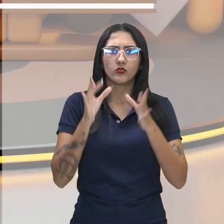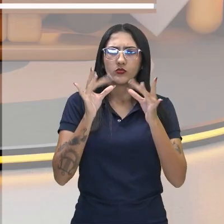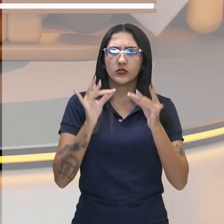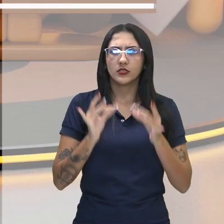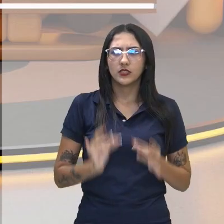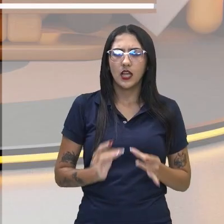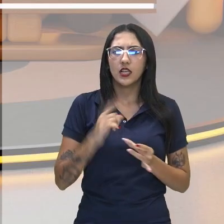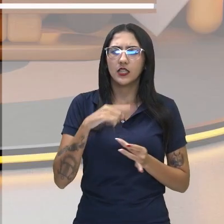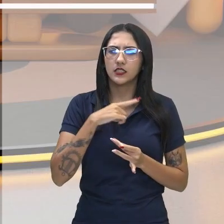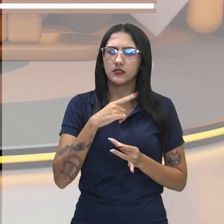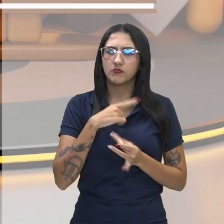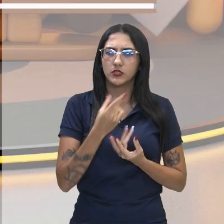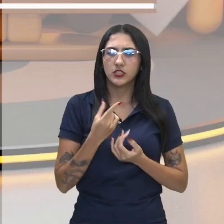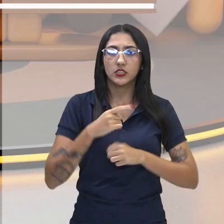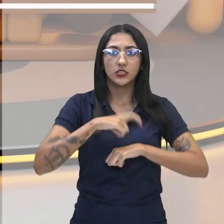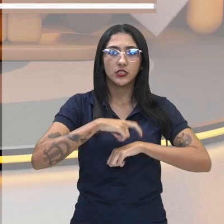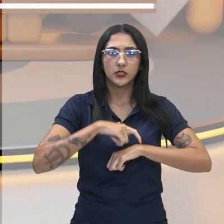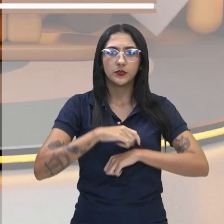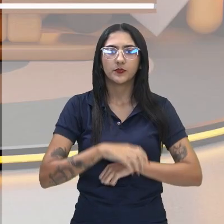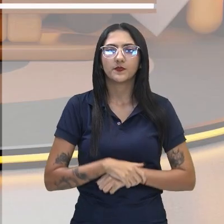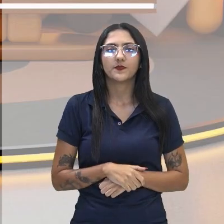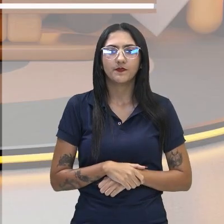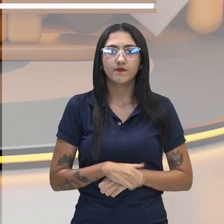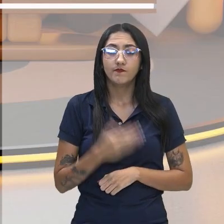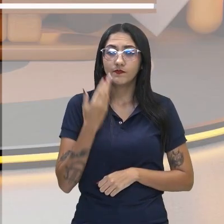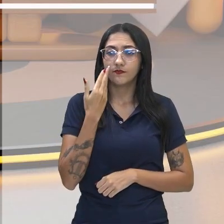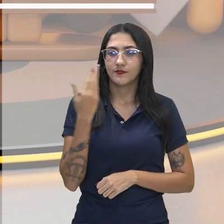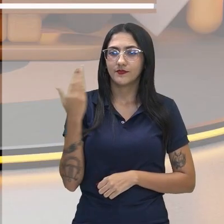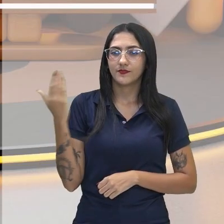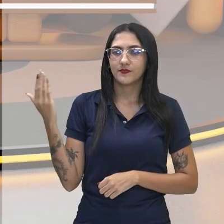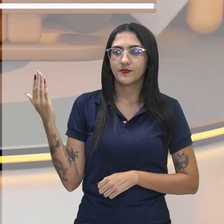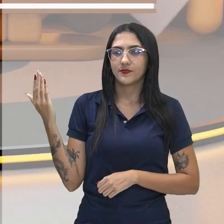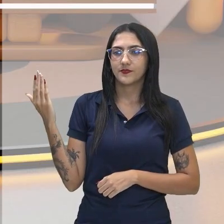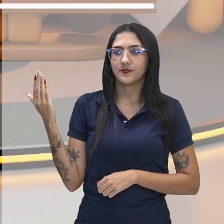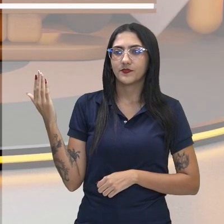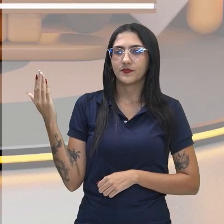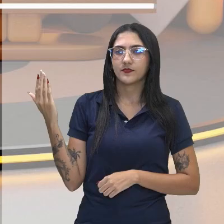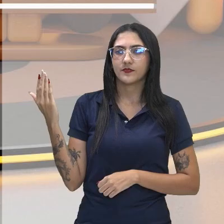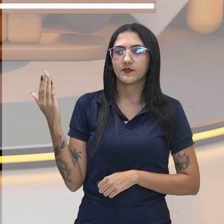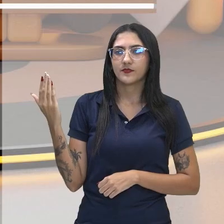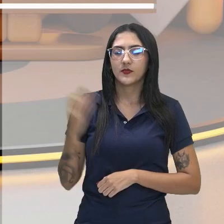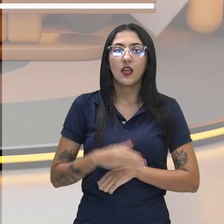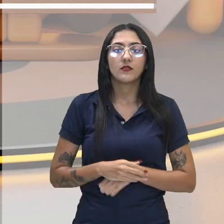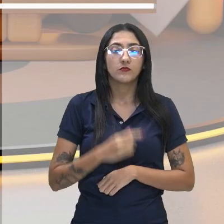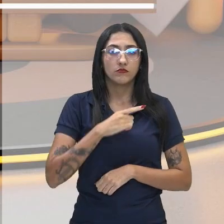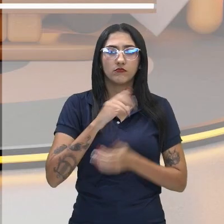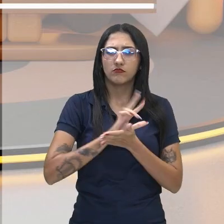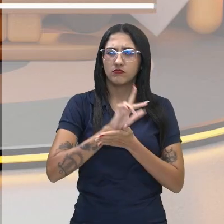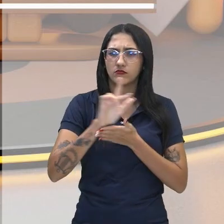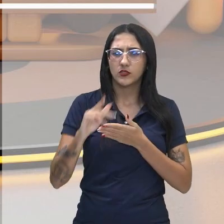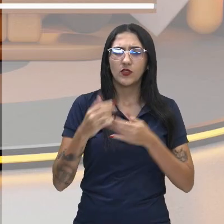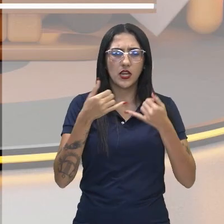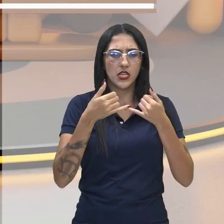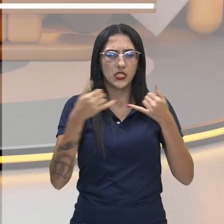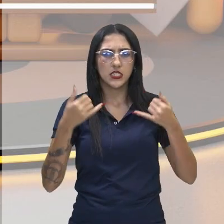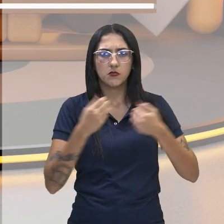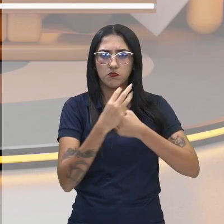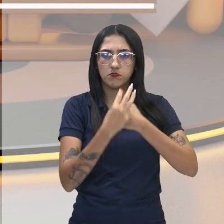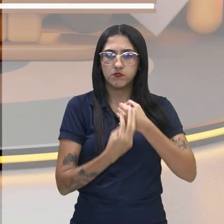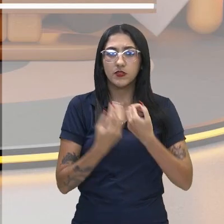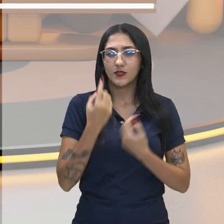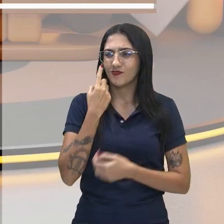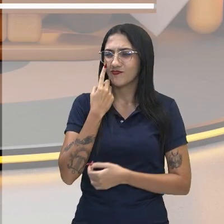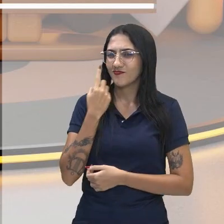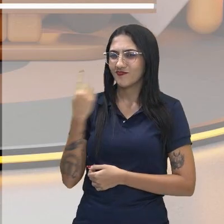esses fusos, Então, aqui, como vocês podem observar, nós temos várias linhas e aqui embaixo eu coloquei para